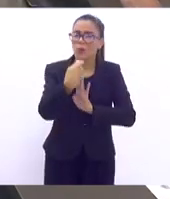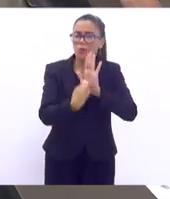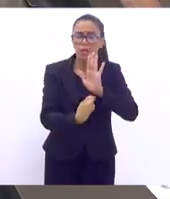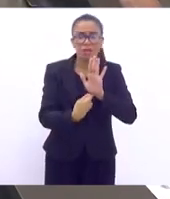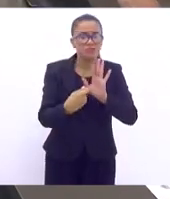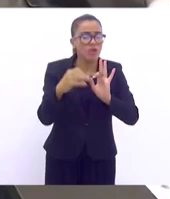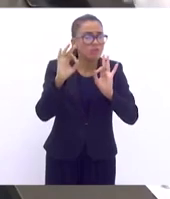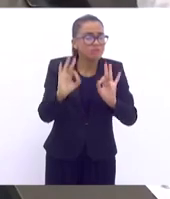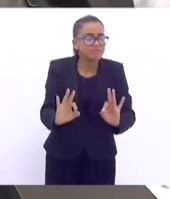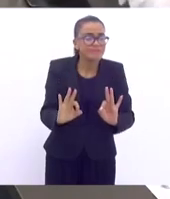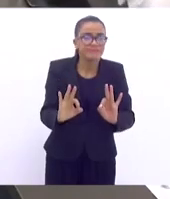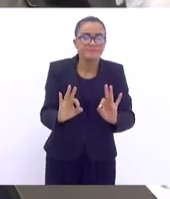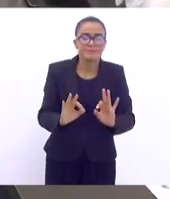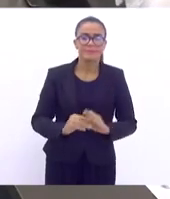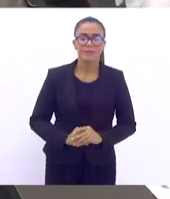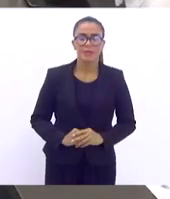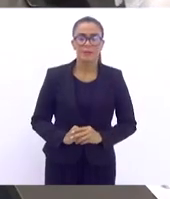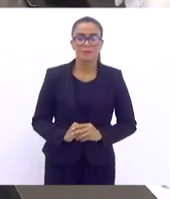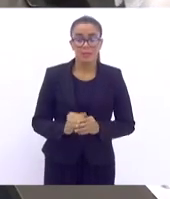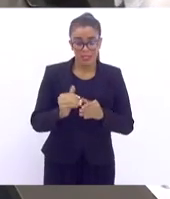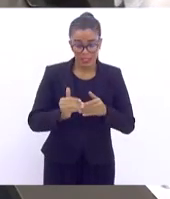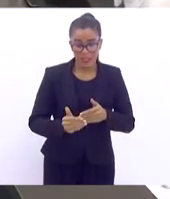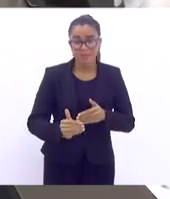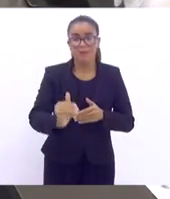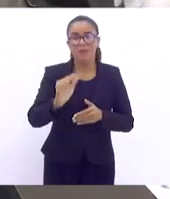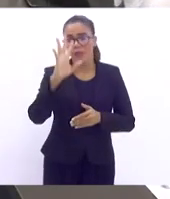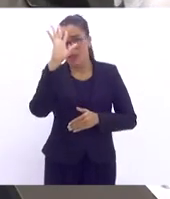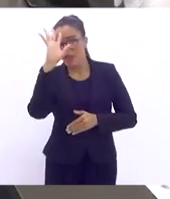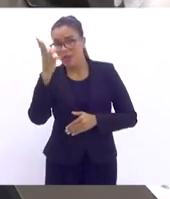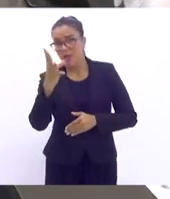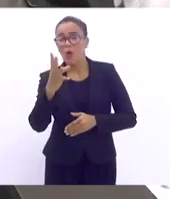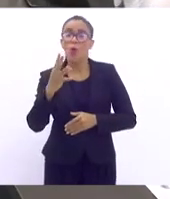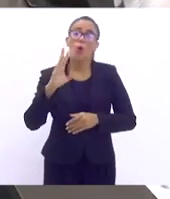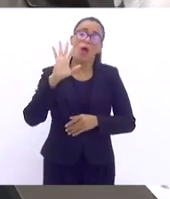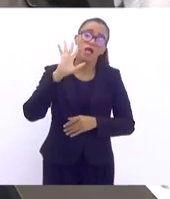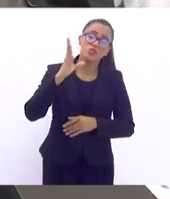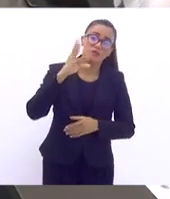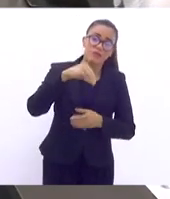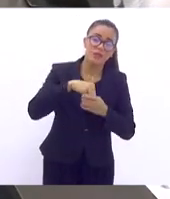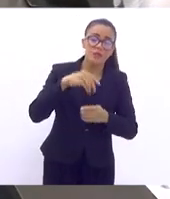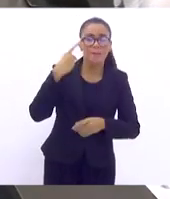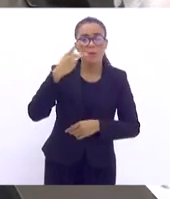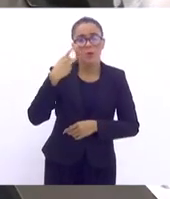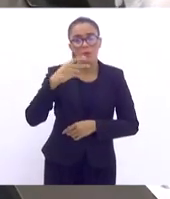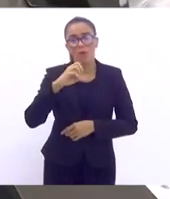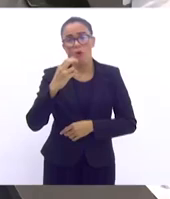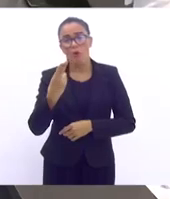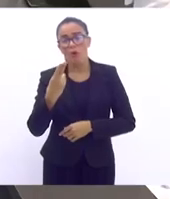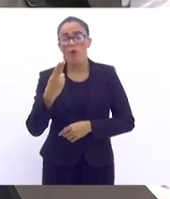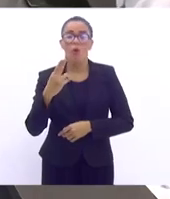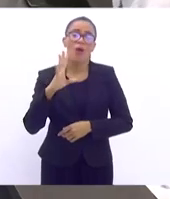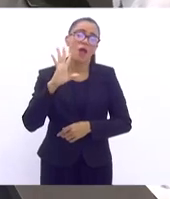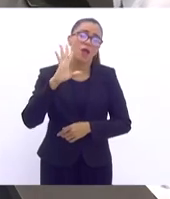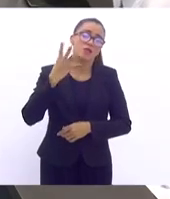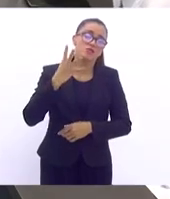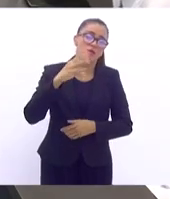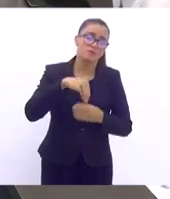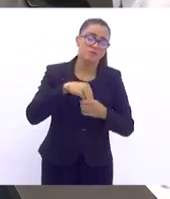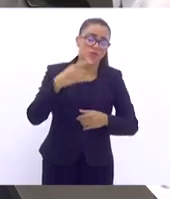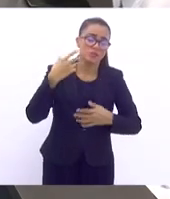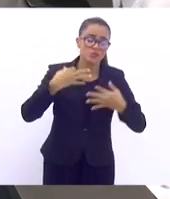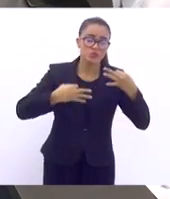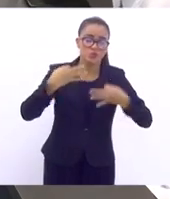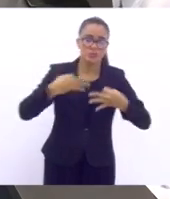impossível a partir daí a decisão é ou resolve na política ou Thomas atitudes cabíveis já pertinente